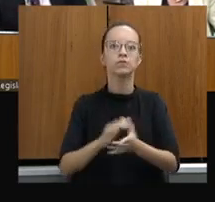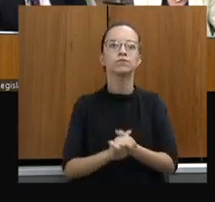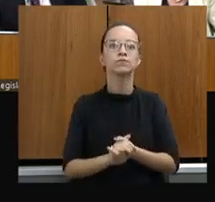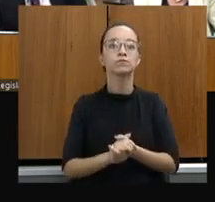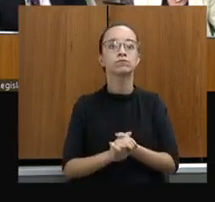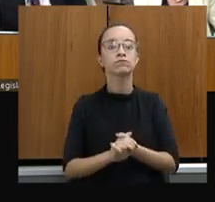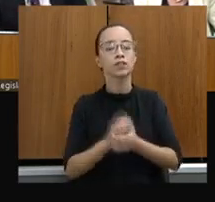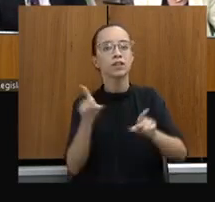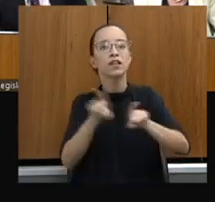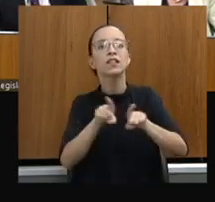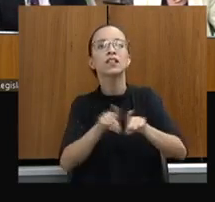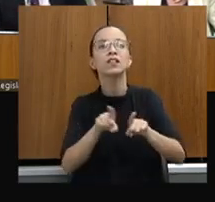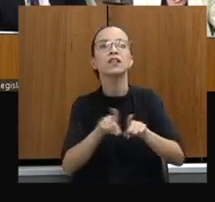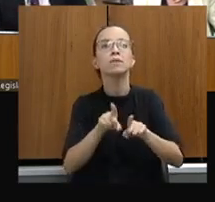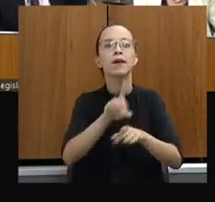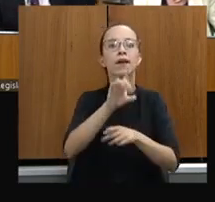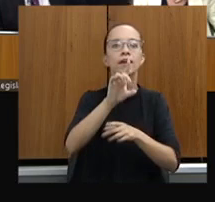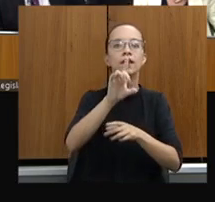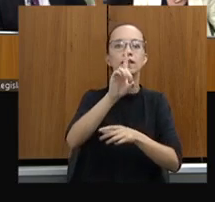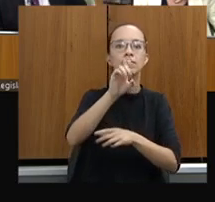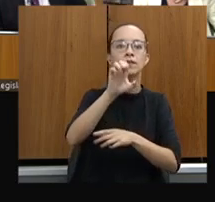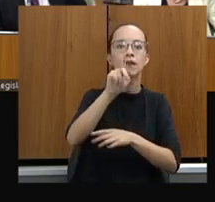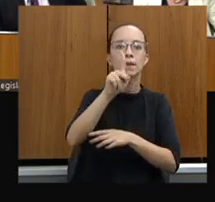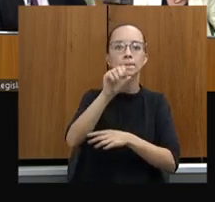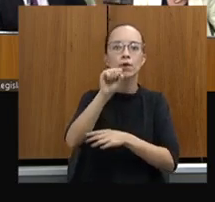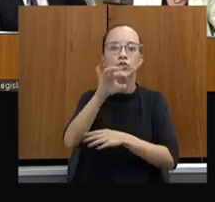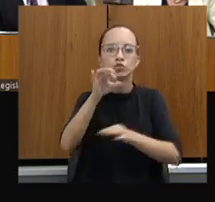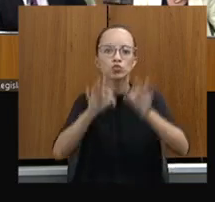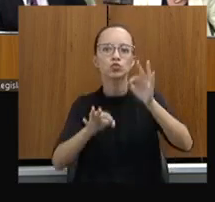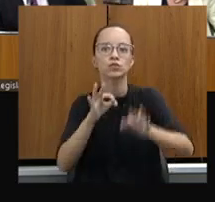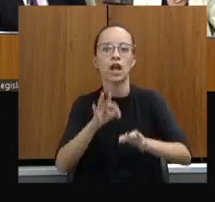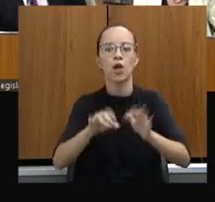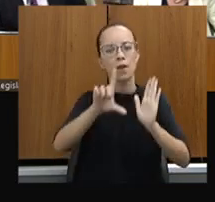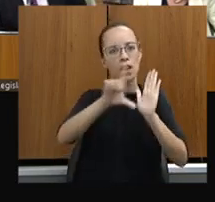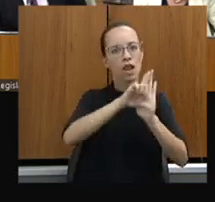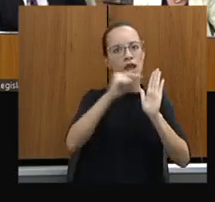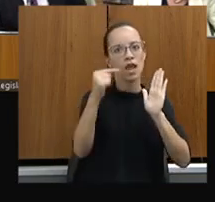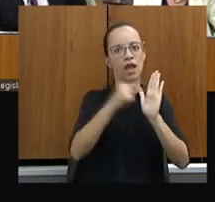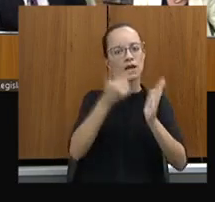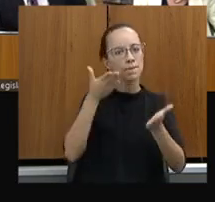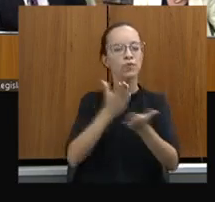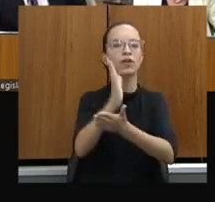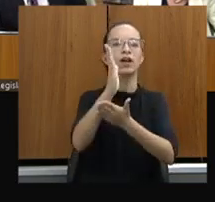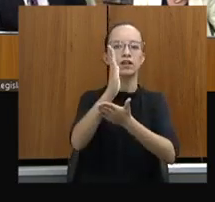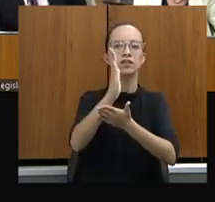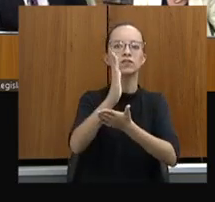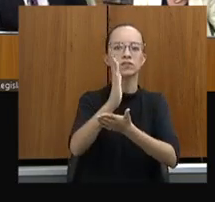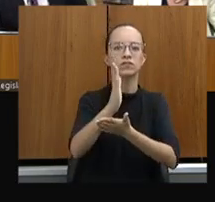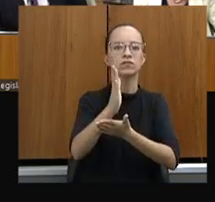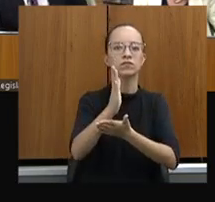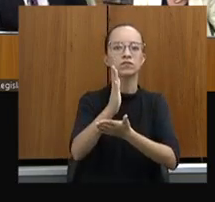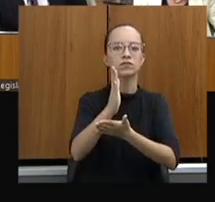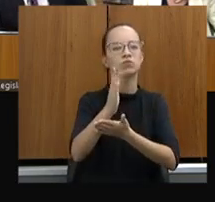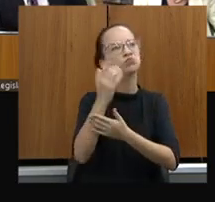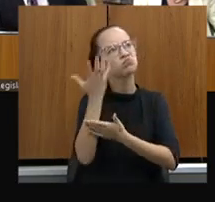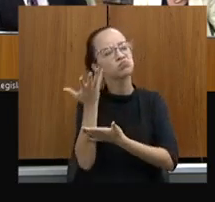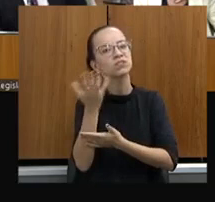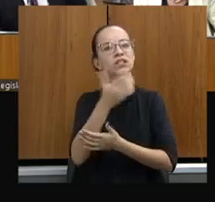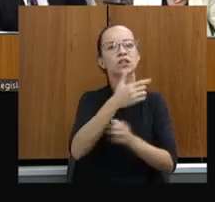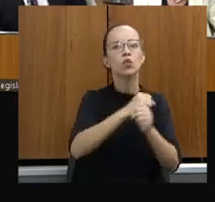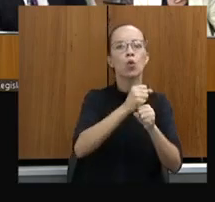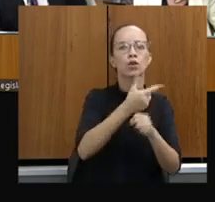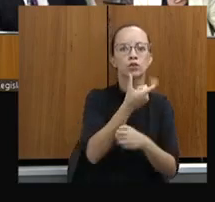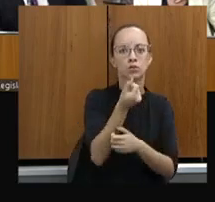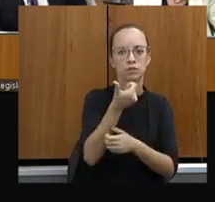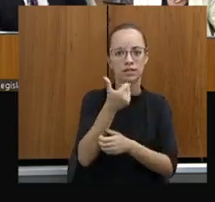ainda a recomposição depósito judiciais né uma lei a lei aprovada em se eu não me engano em 2015